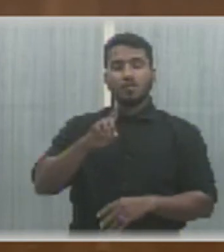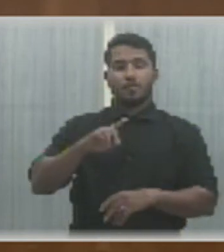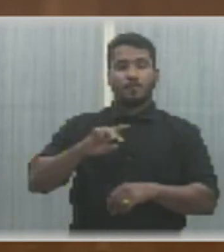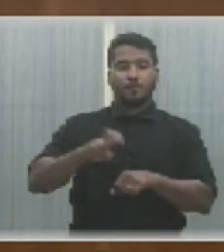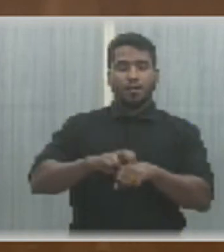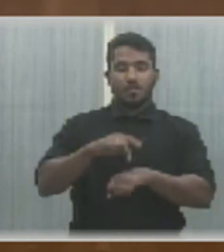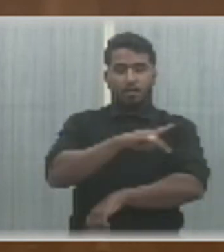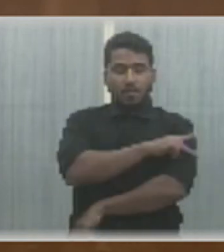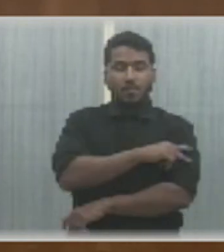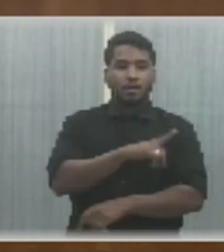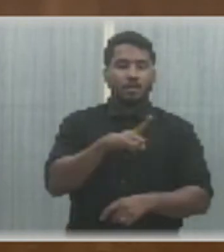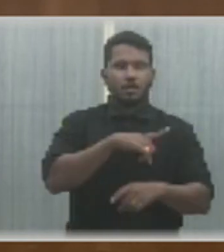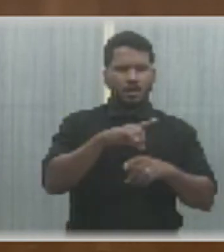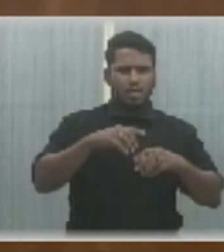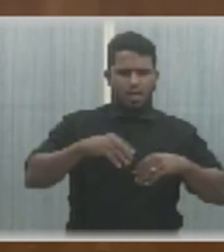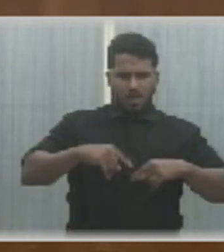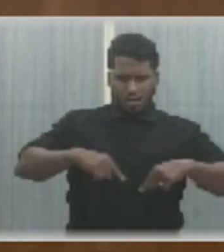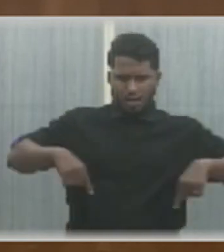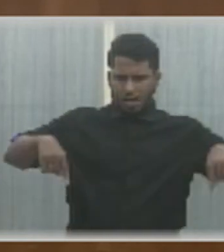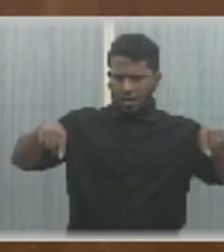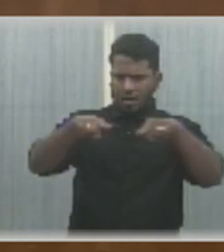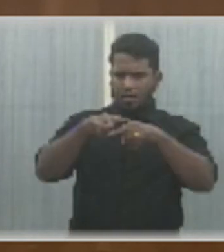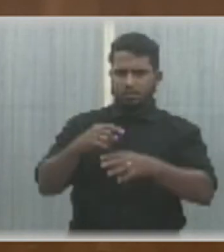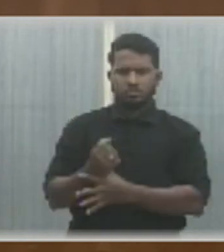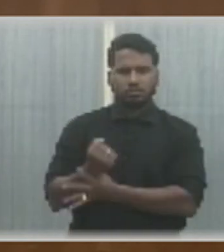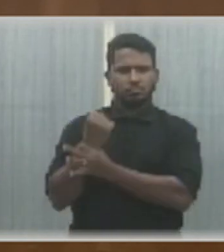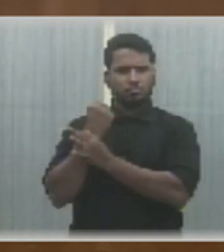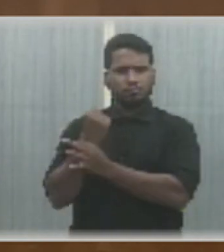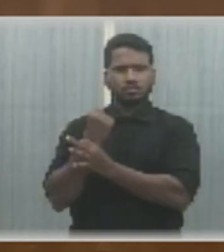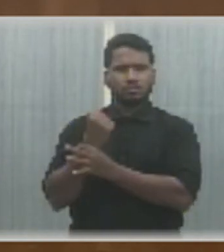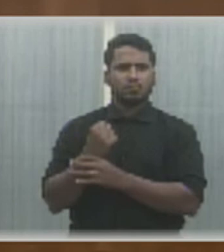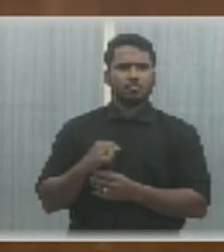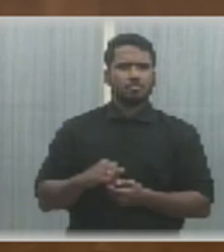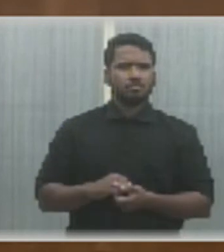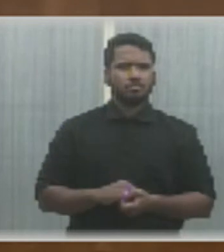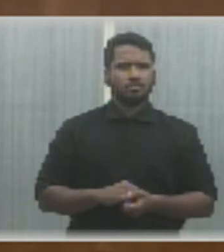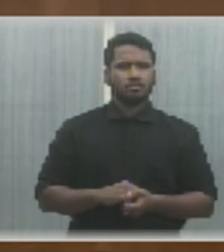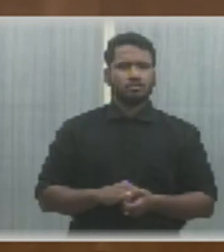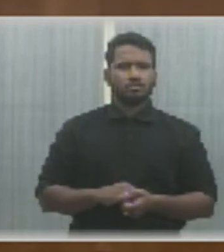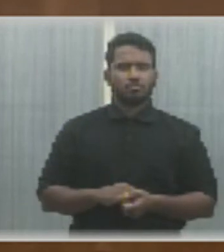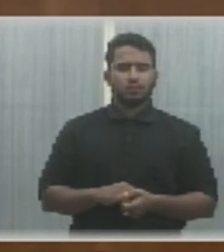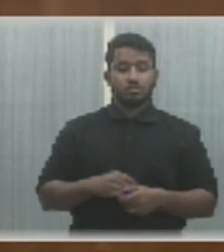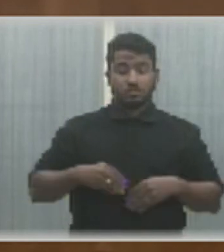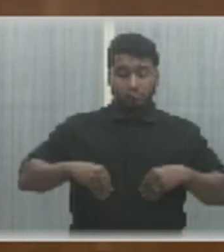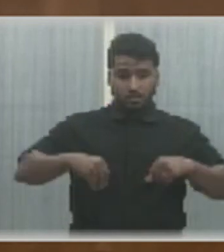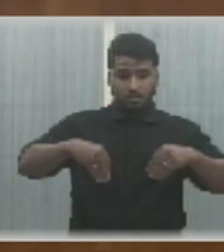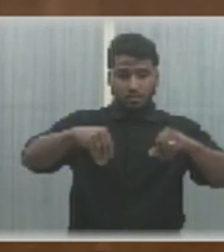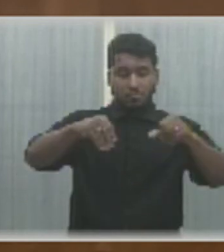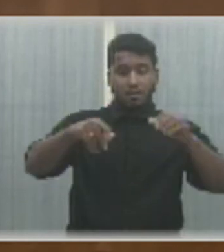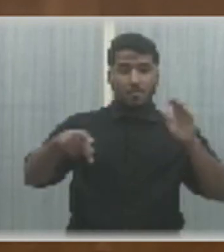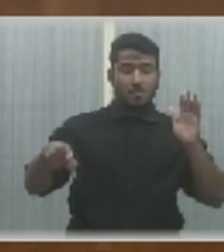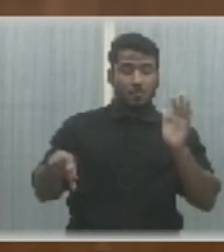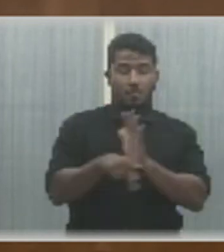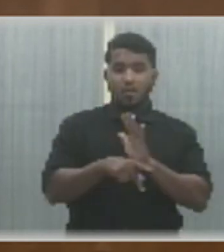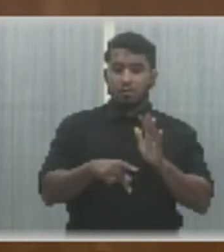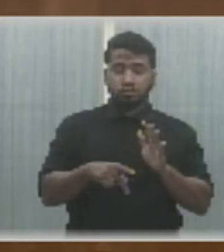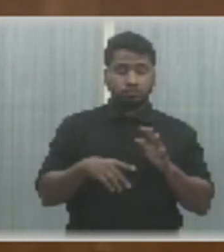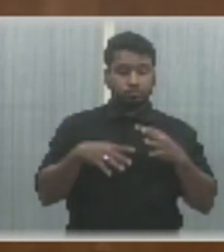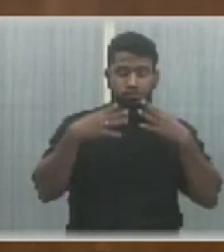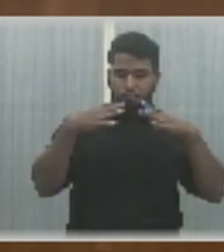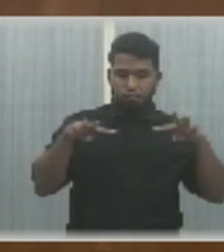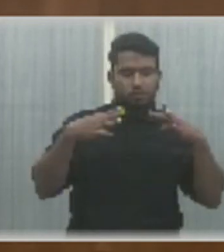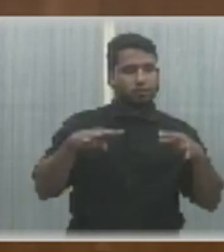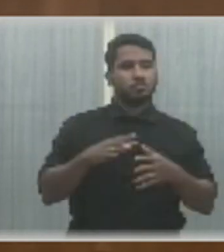e consiste em áreas de preservação de territórios, dos seus recursos